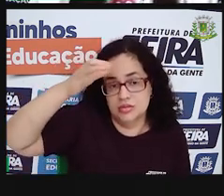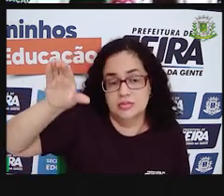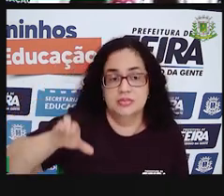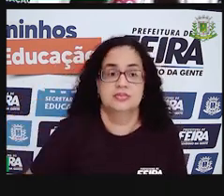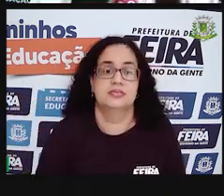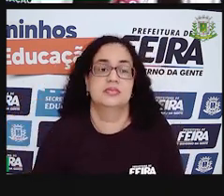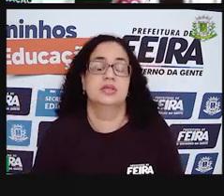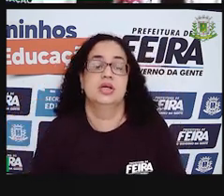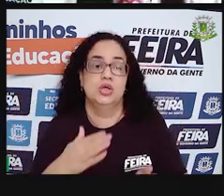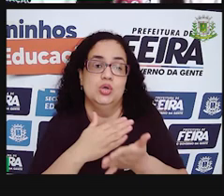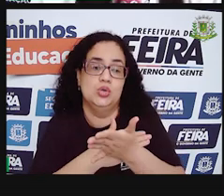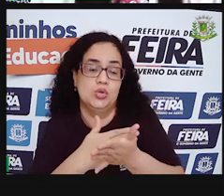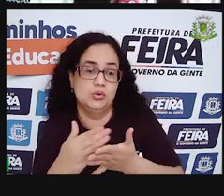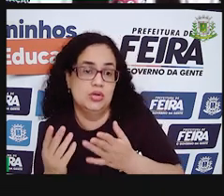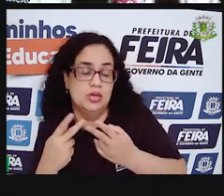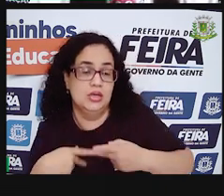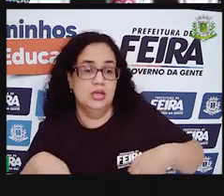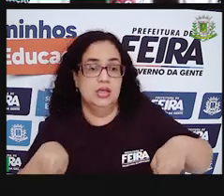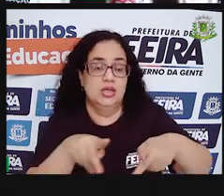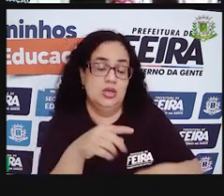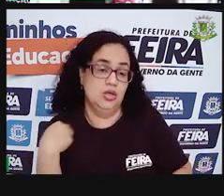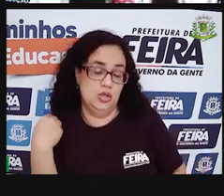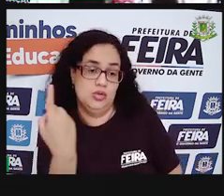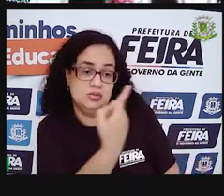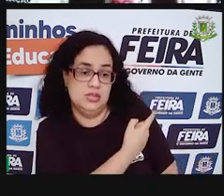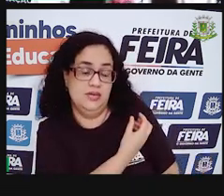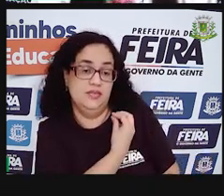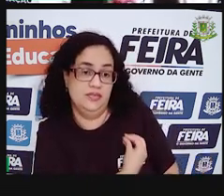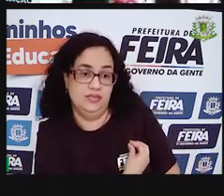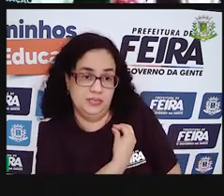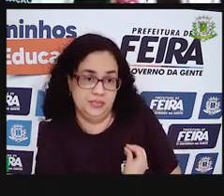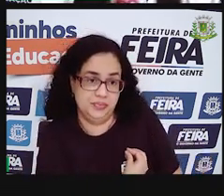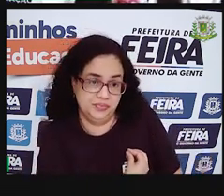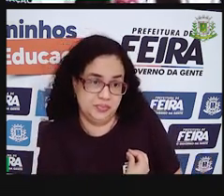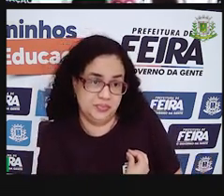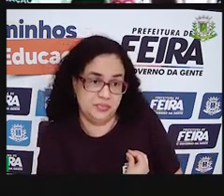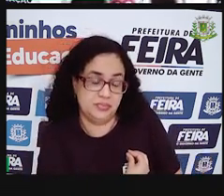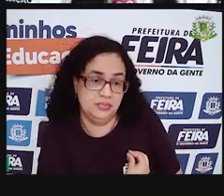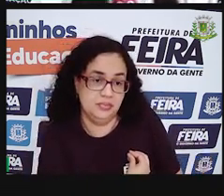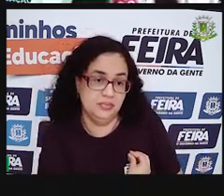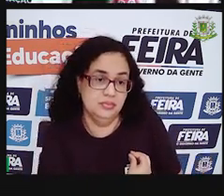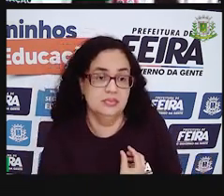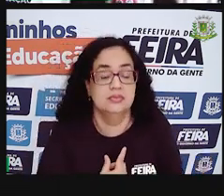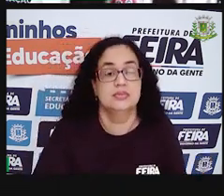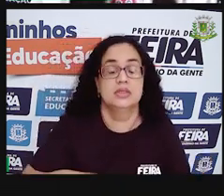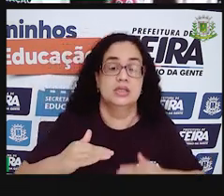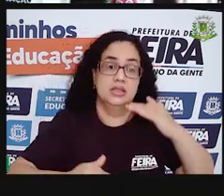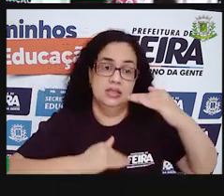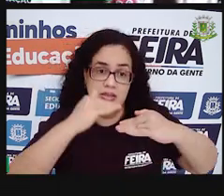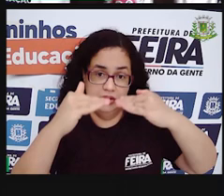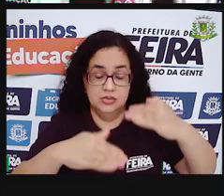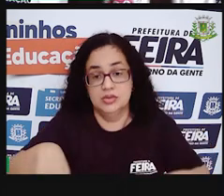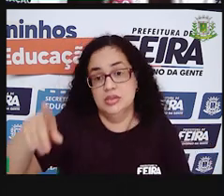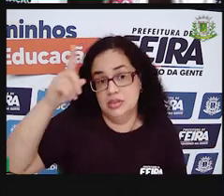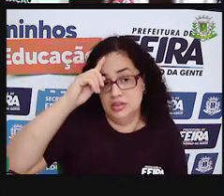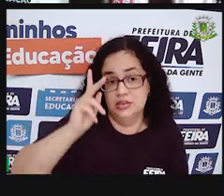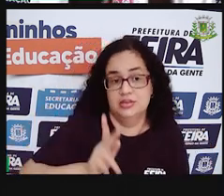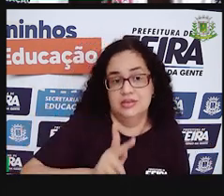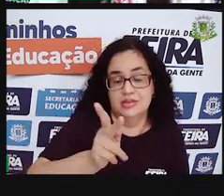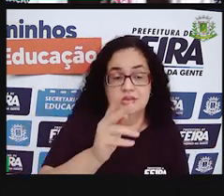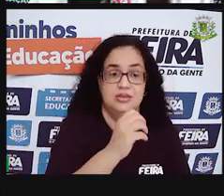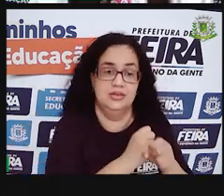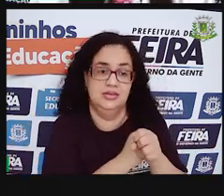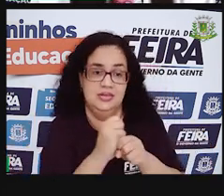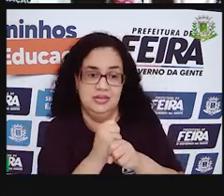que está introduzida em nossa vida, que está aí participando das ações que a gente desenvolve em nosso dia a dia, muitas que a